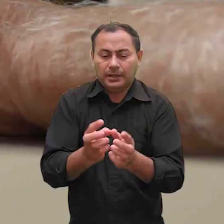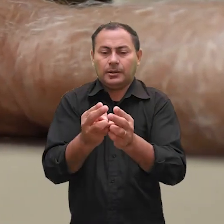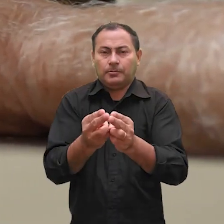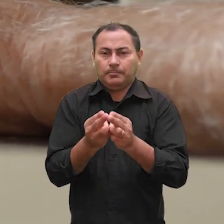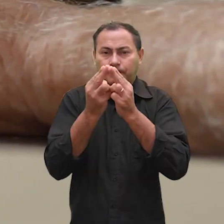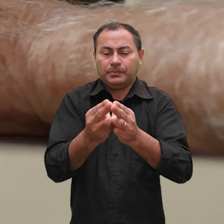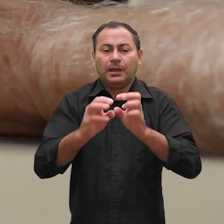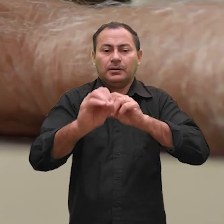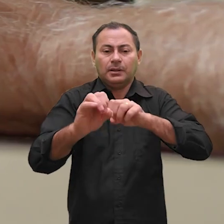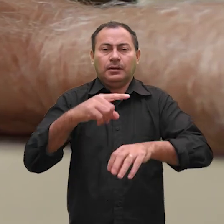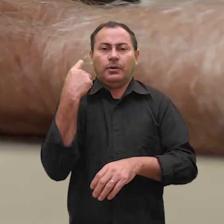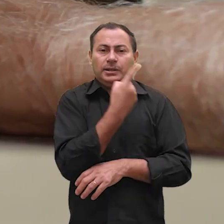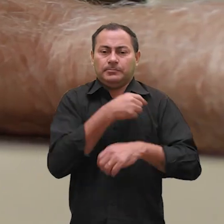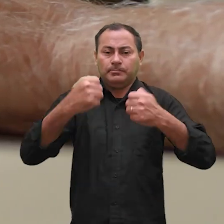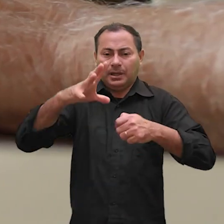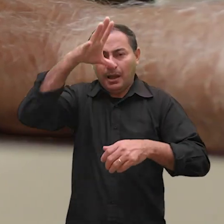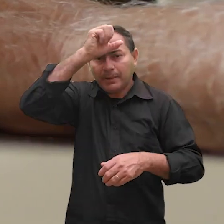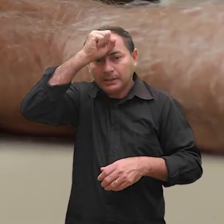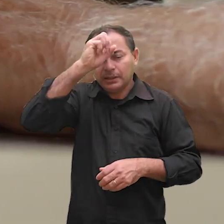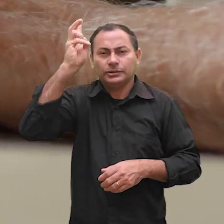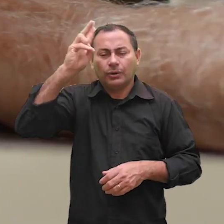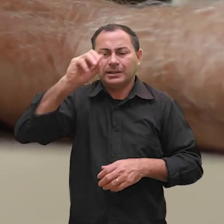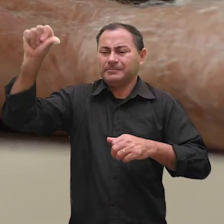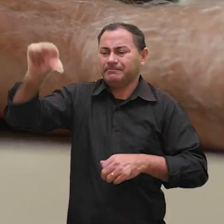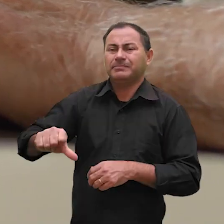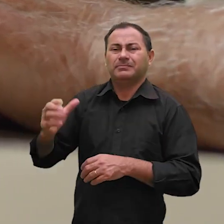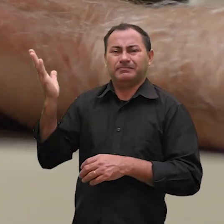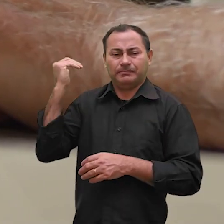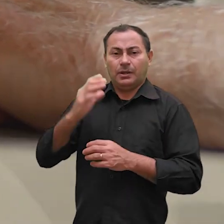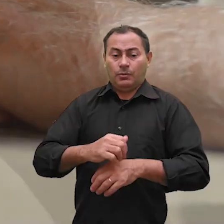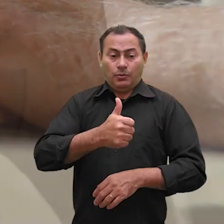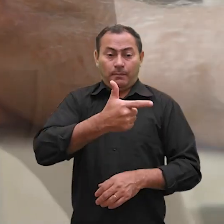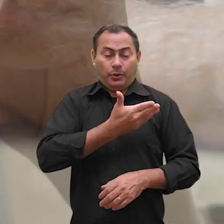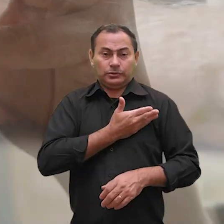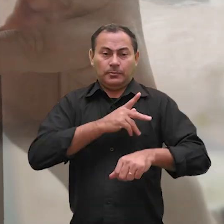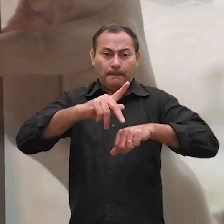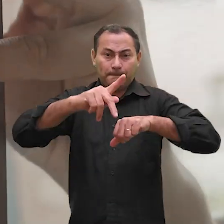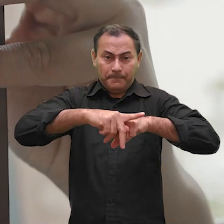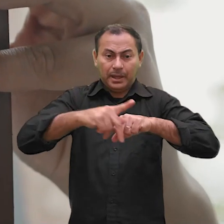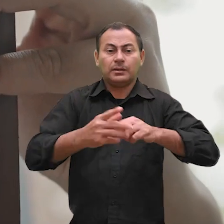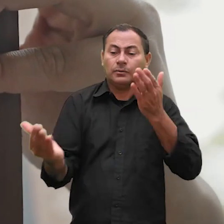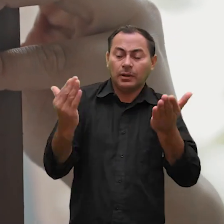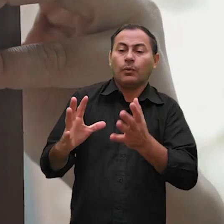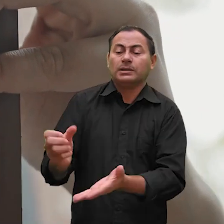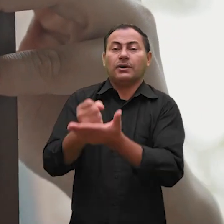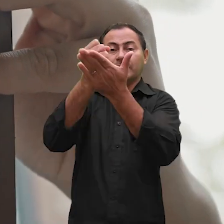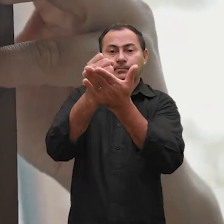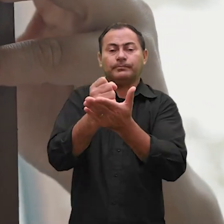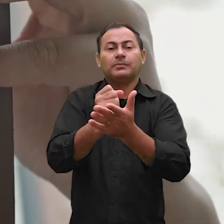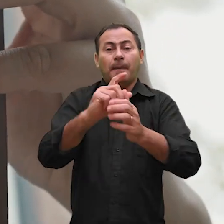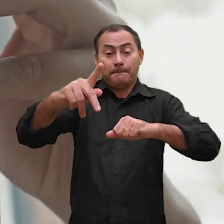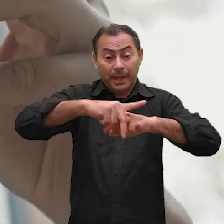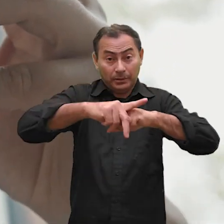de Noé e diz que essa é a lição que devemos aprender dessa história de catástrofe. O apóstolo Pedro compara o dilúvio com a